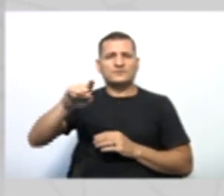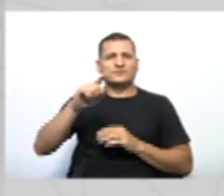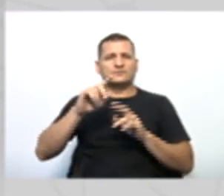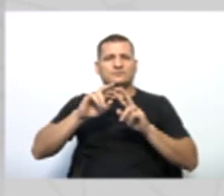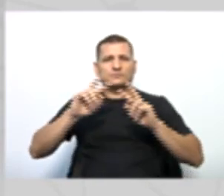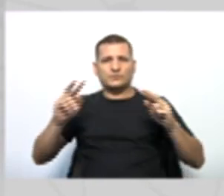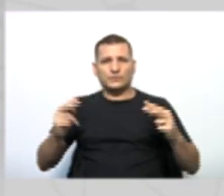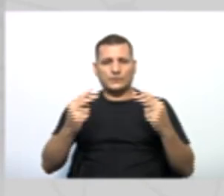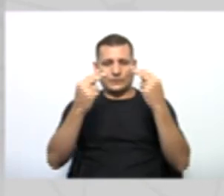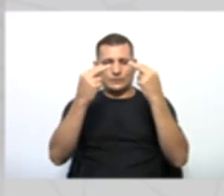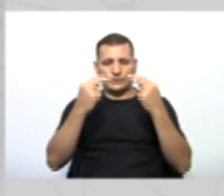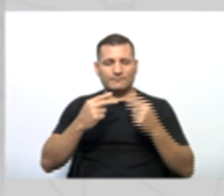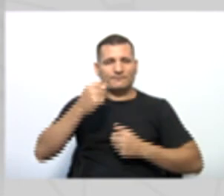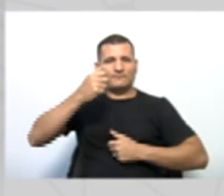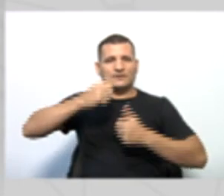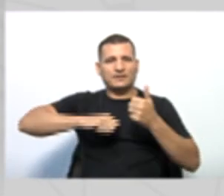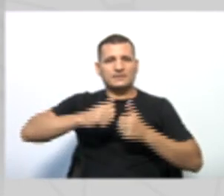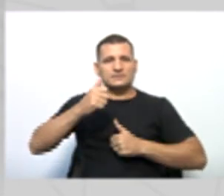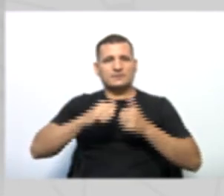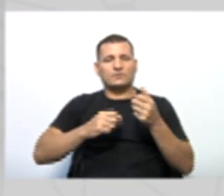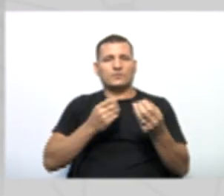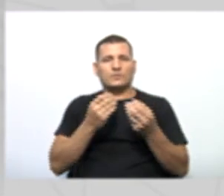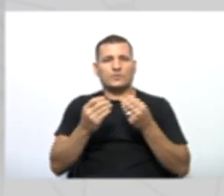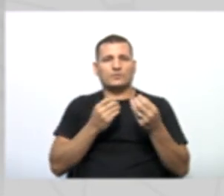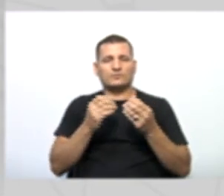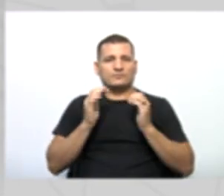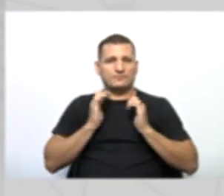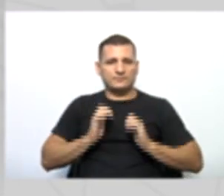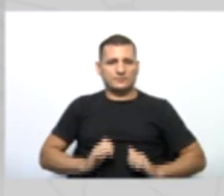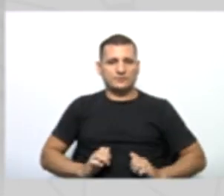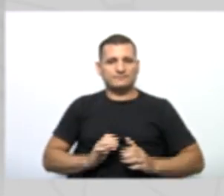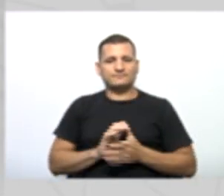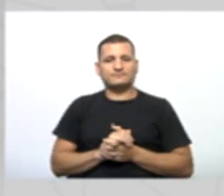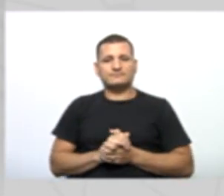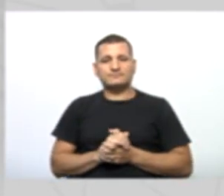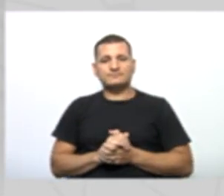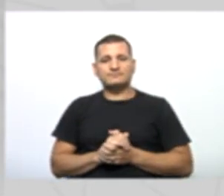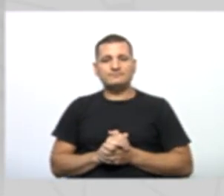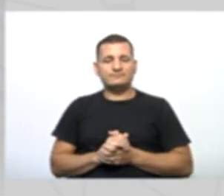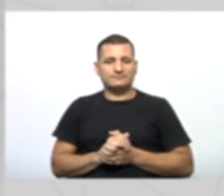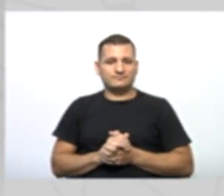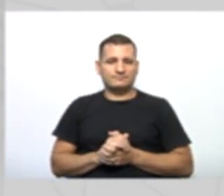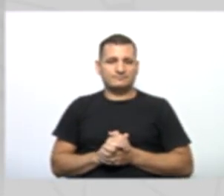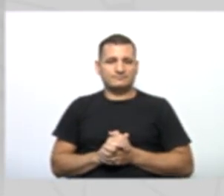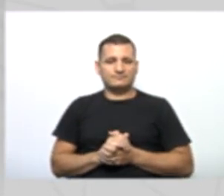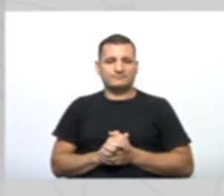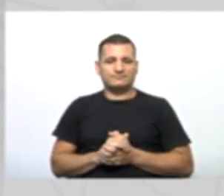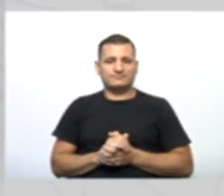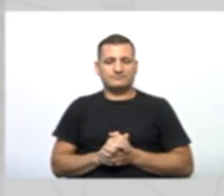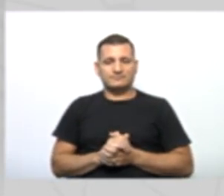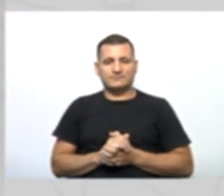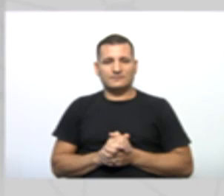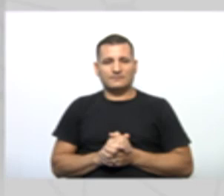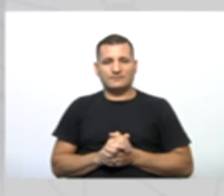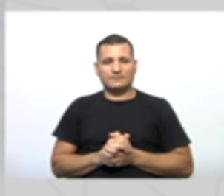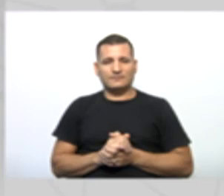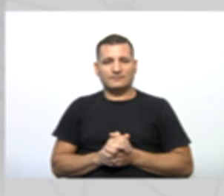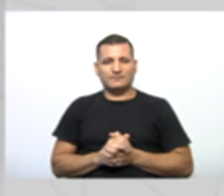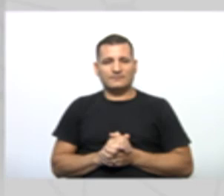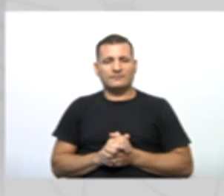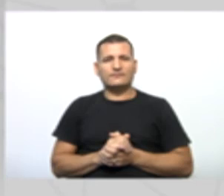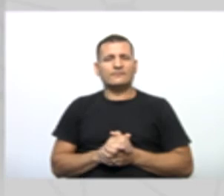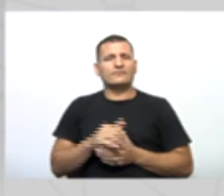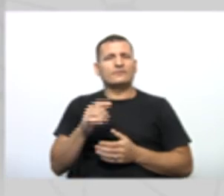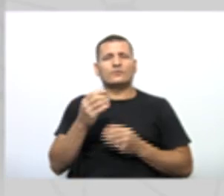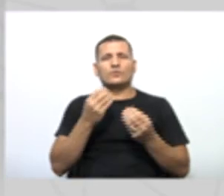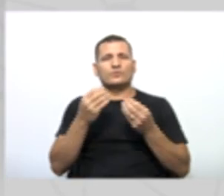uma de Sócrates e questionarem a si mesmos. Conhece-te a ti mesmo é o saber fundamental. Como vocês